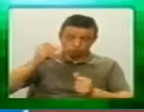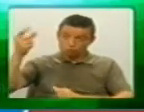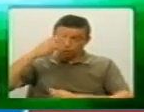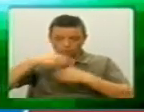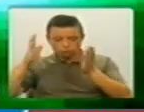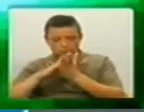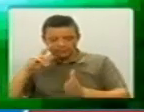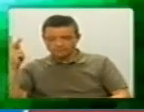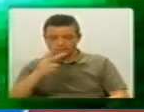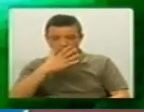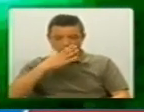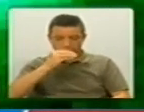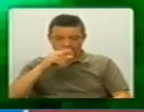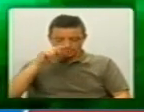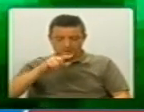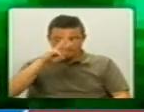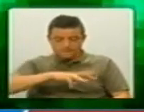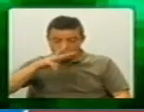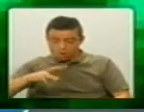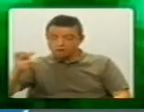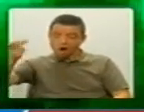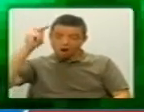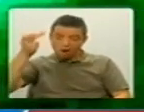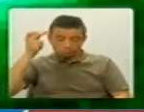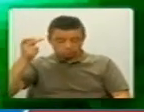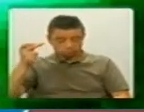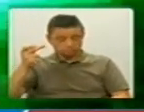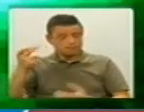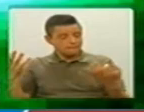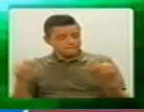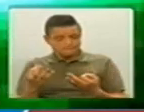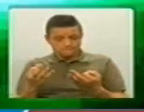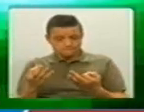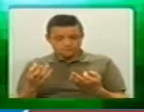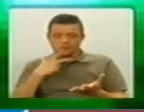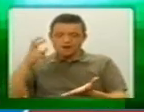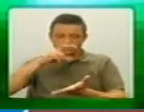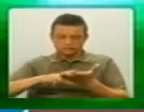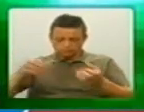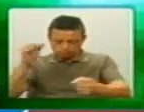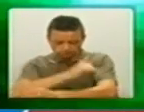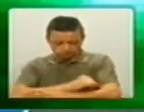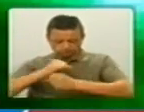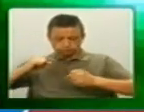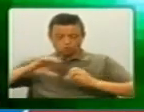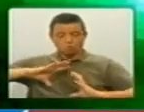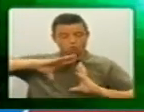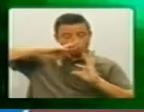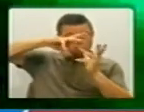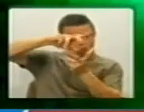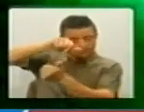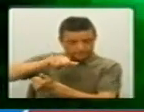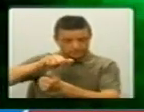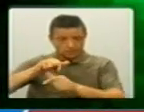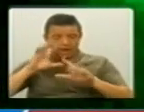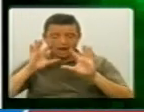em 10 mil milhões de anos. Portanto, estamos a falar realmente das mais energéticas explosões do universo. E a curiosidade